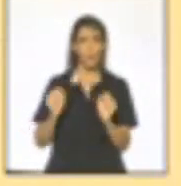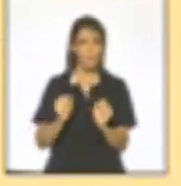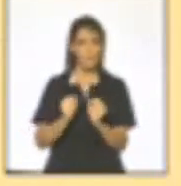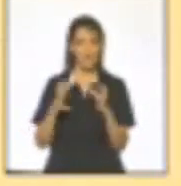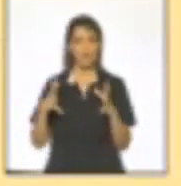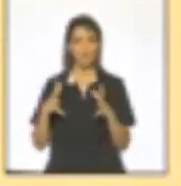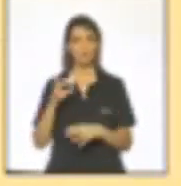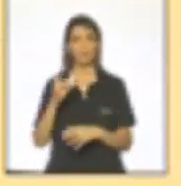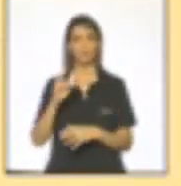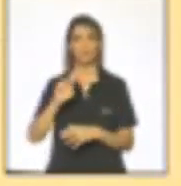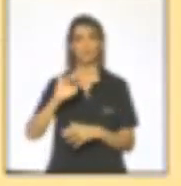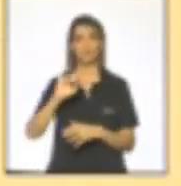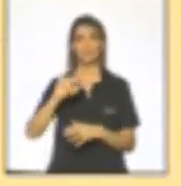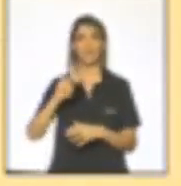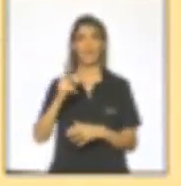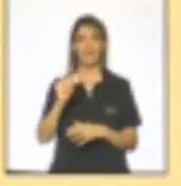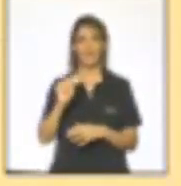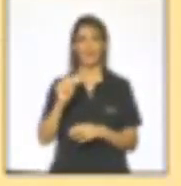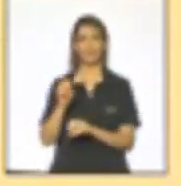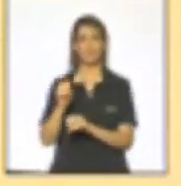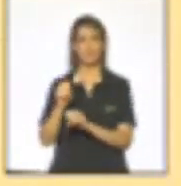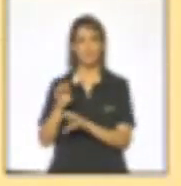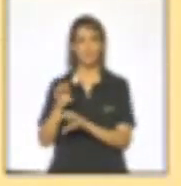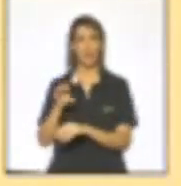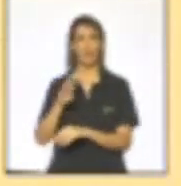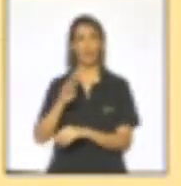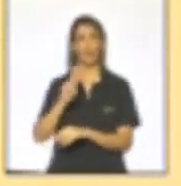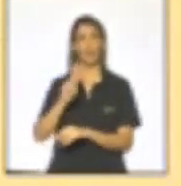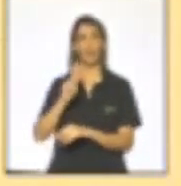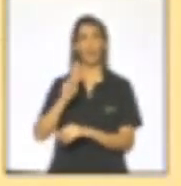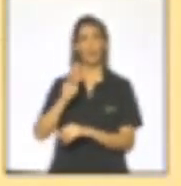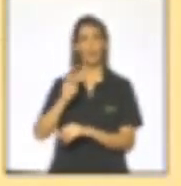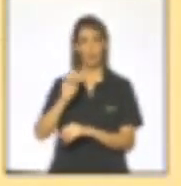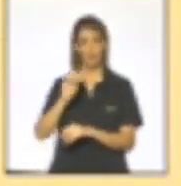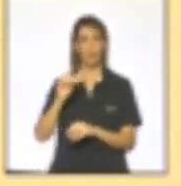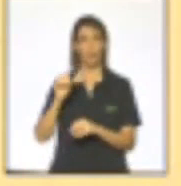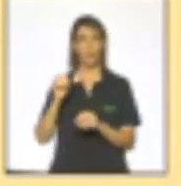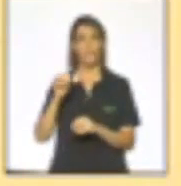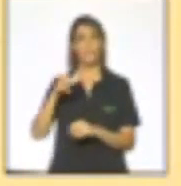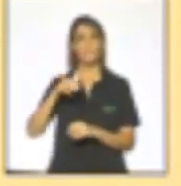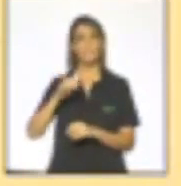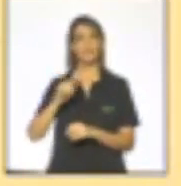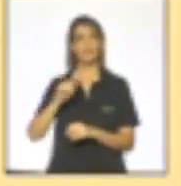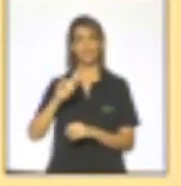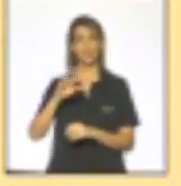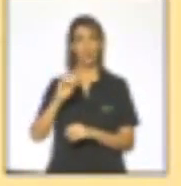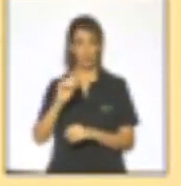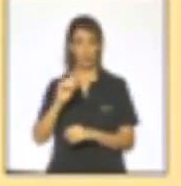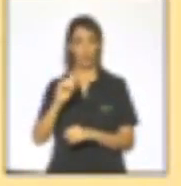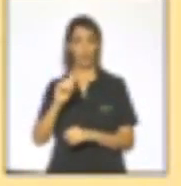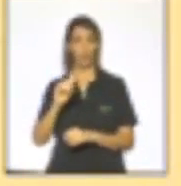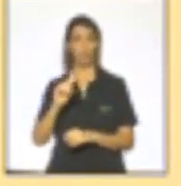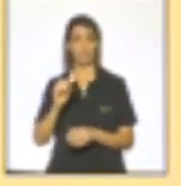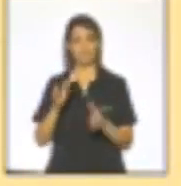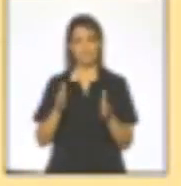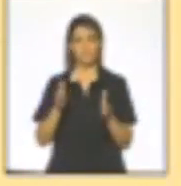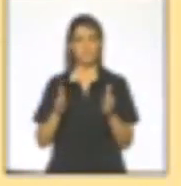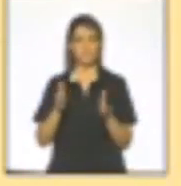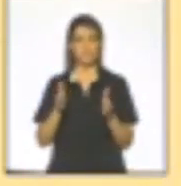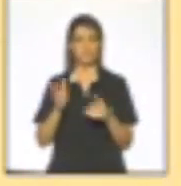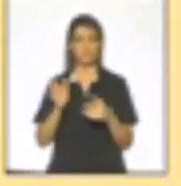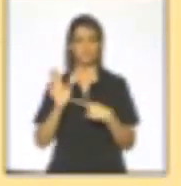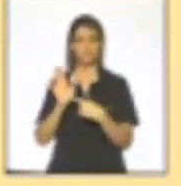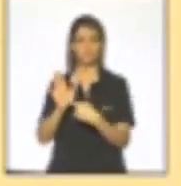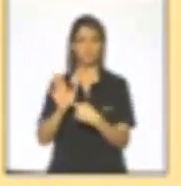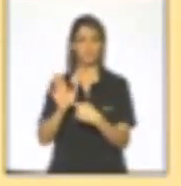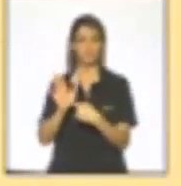da educação, cubo mágico, aí tem uma matéria falando sobre o uso do cubo mágico. Inclusive, esses tempos foi publicada uma